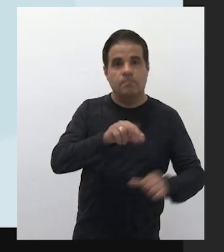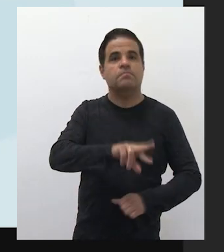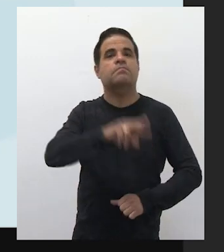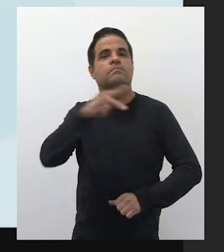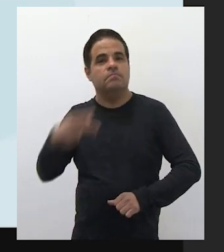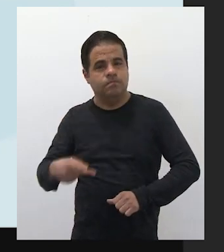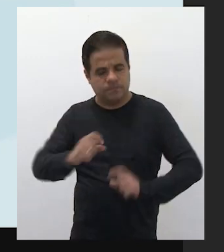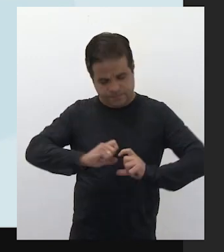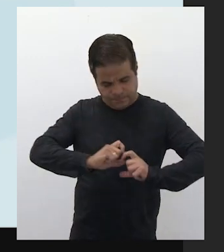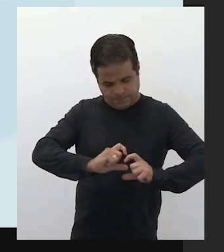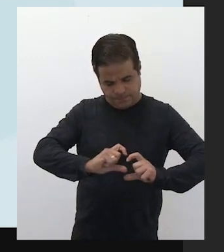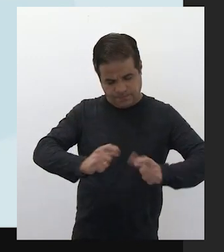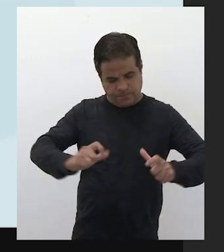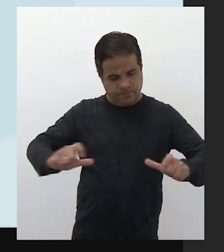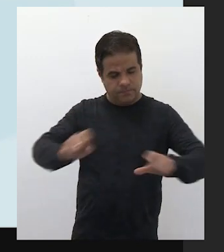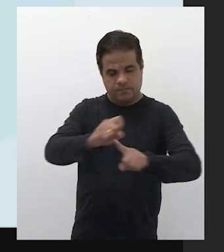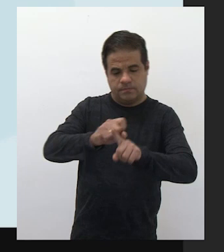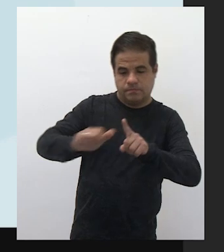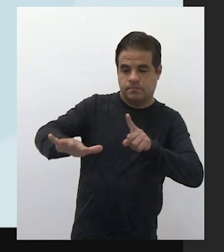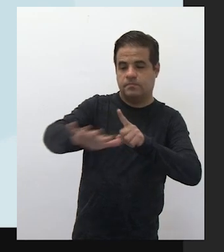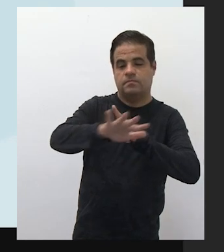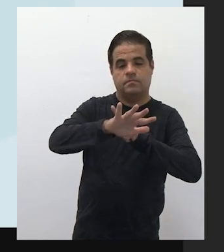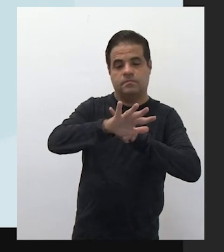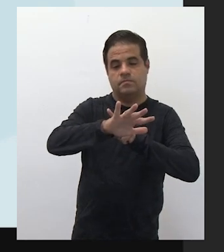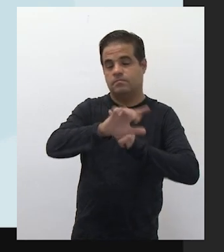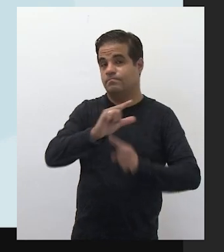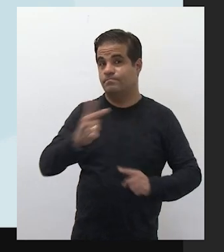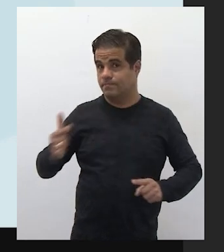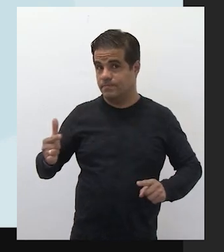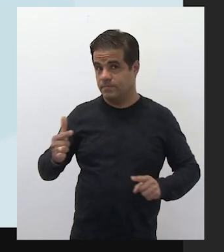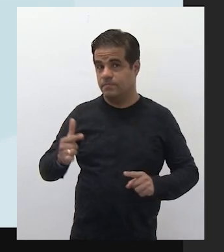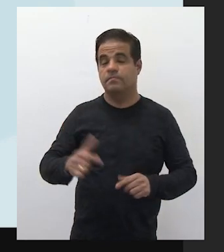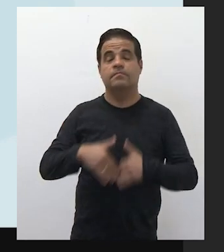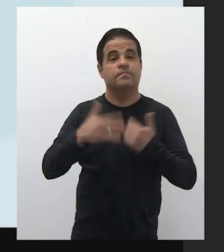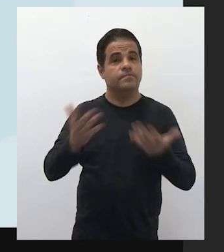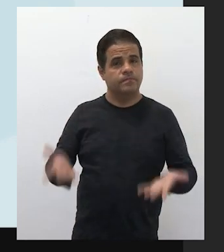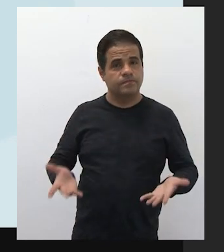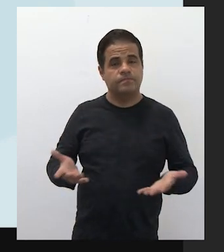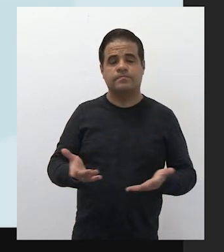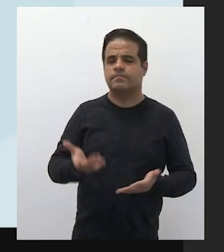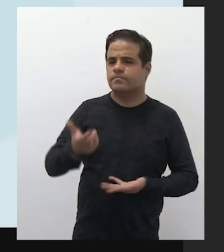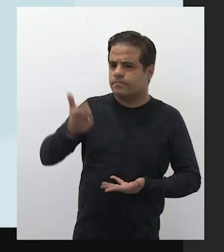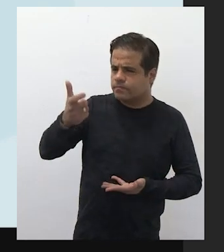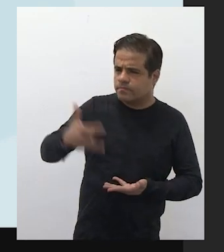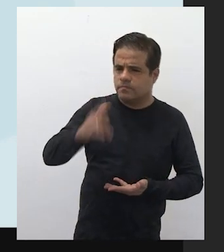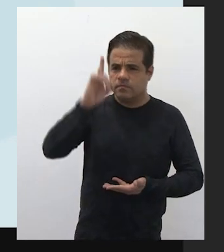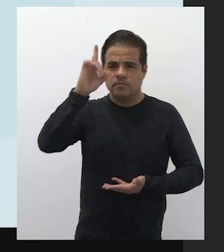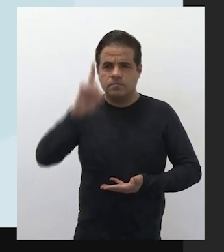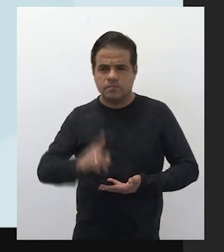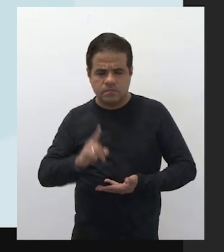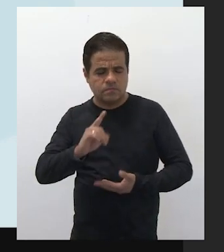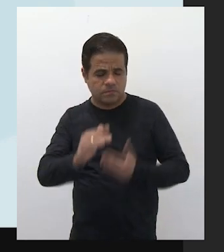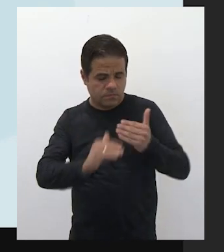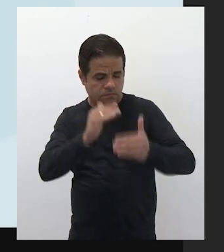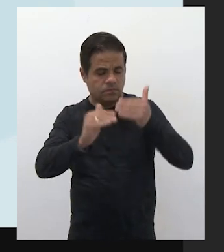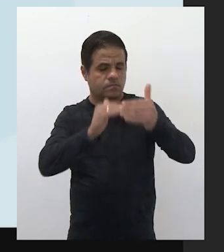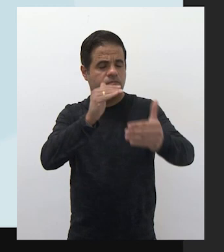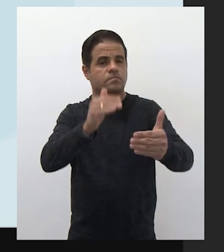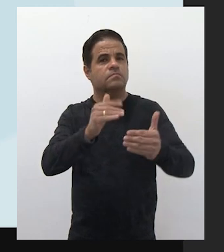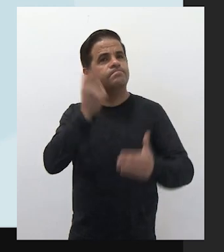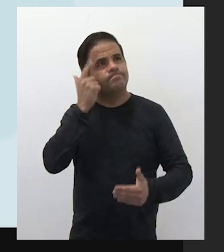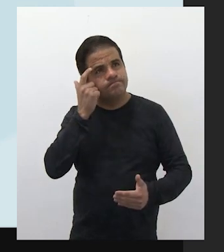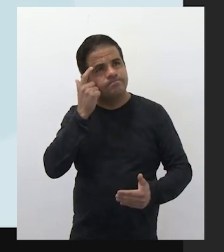nas estruturas sociais. E aí, pessoal, sobre o direito ao desenvolvimento,